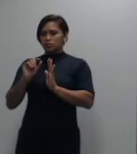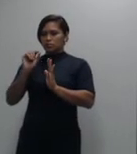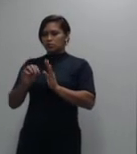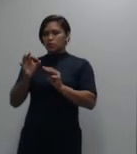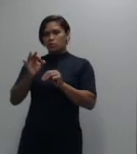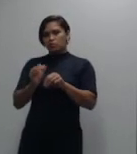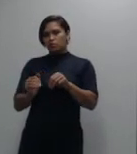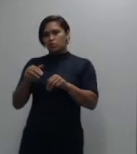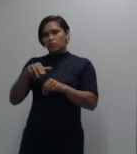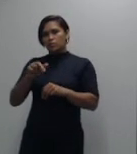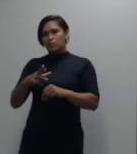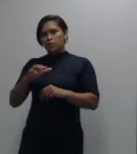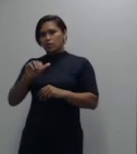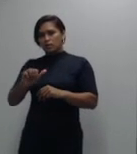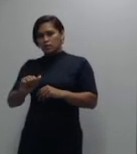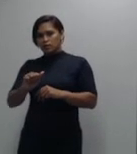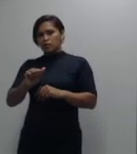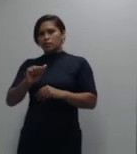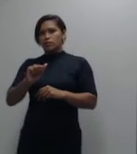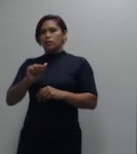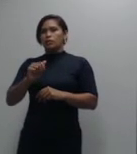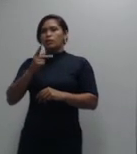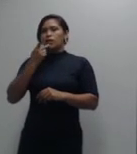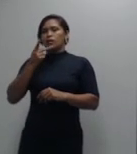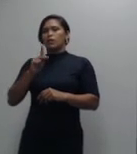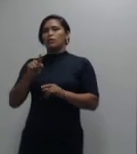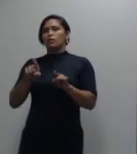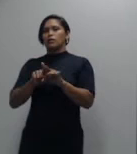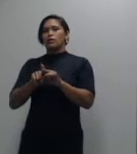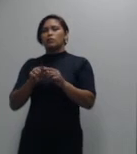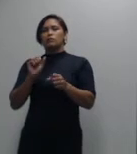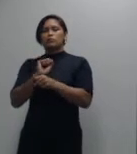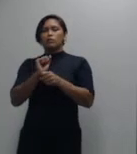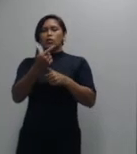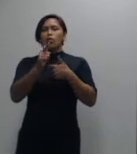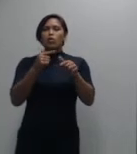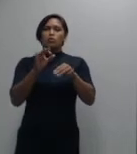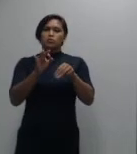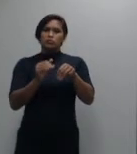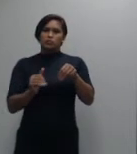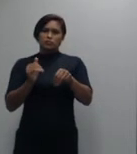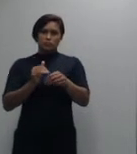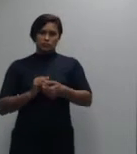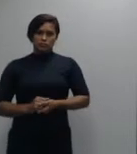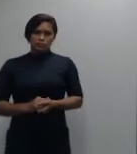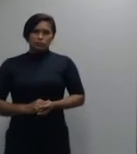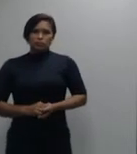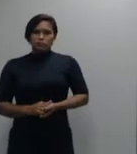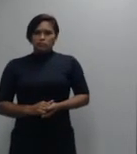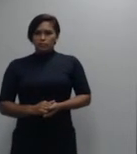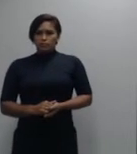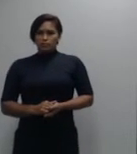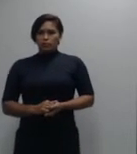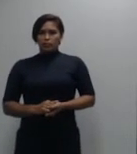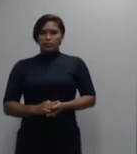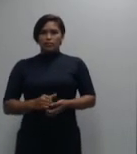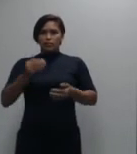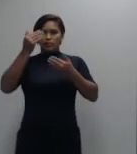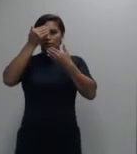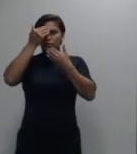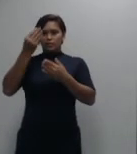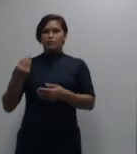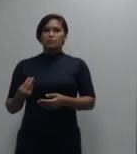ministra Maria Isabel gallotti aguardando os demais agradeço